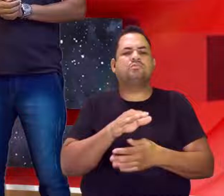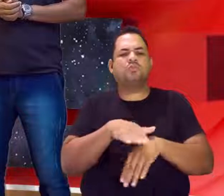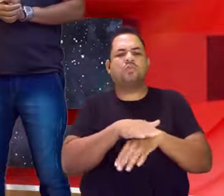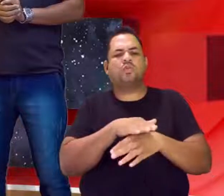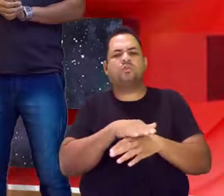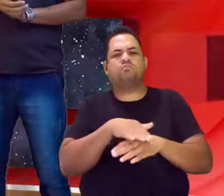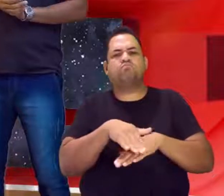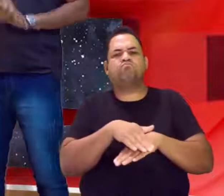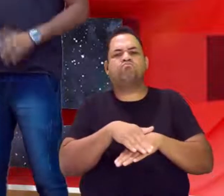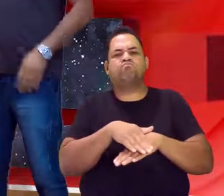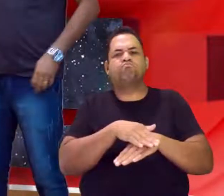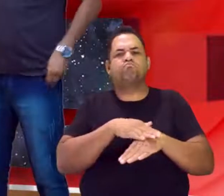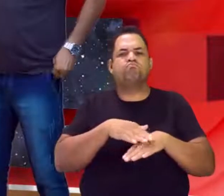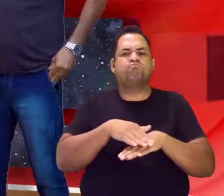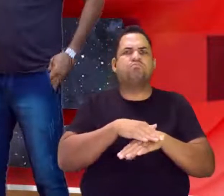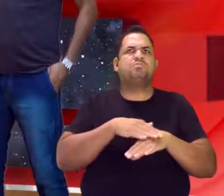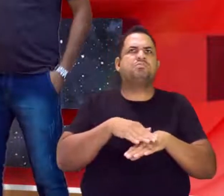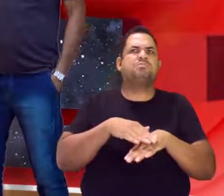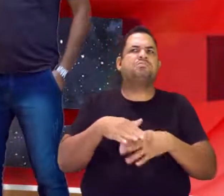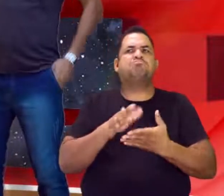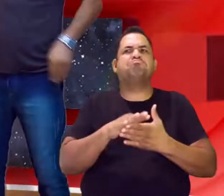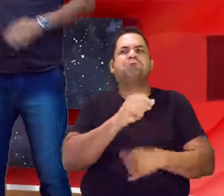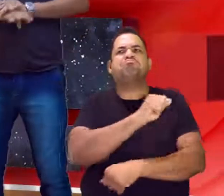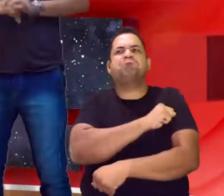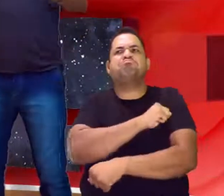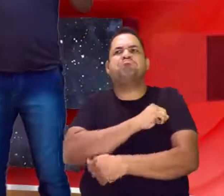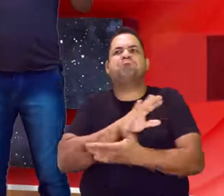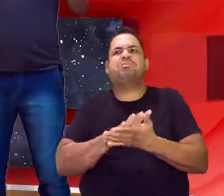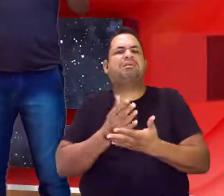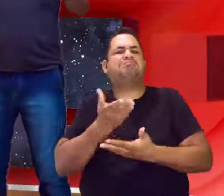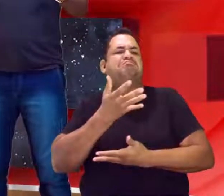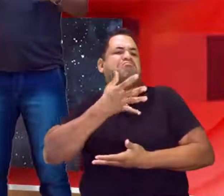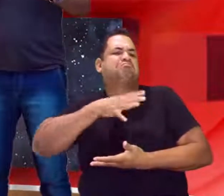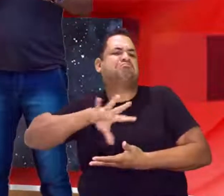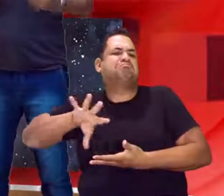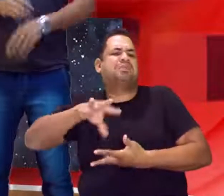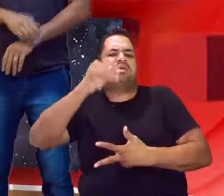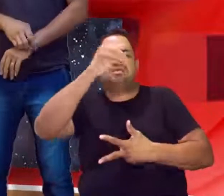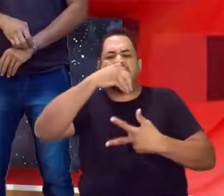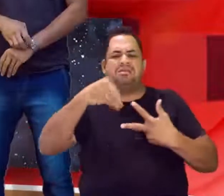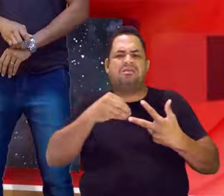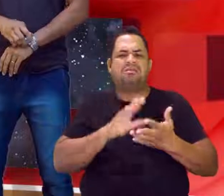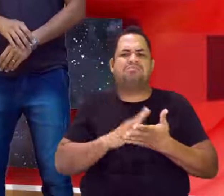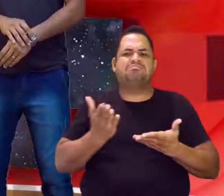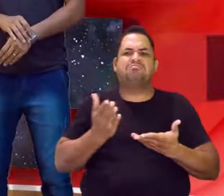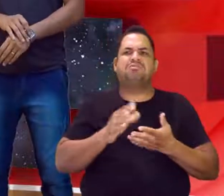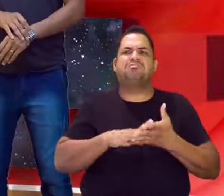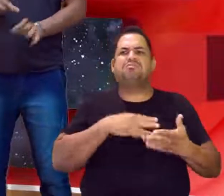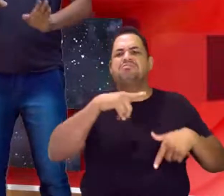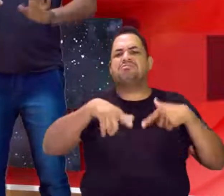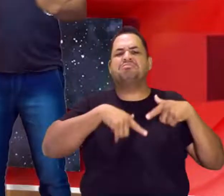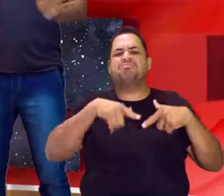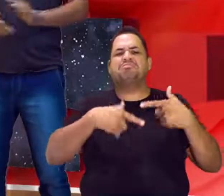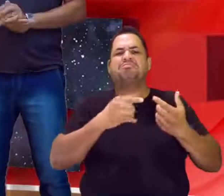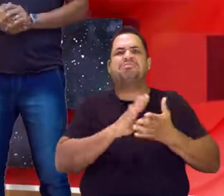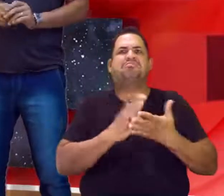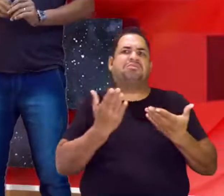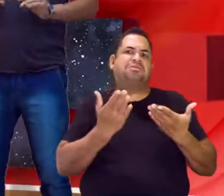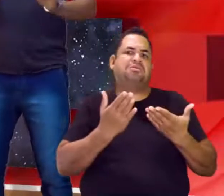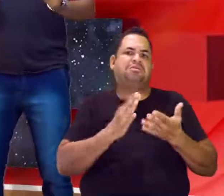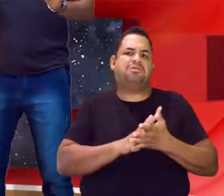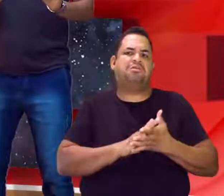assim... eu não quero fazer o Enem, não vou fazer não, eu vou só terminar o ensino médio mesmo e vou trabalhar no mercado do meu pai, da minha